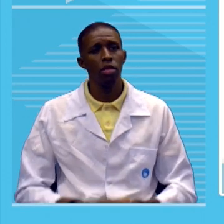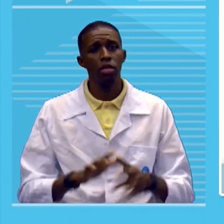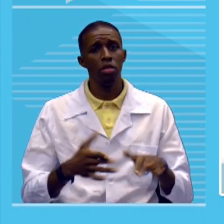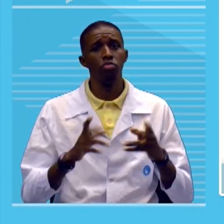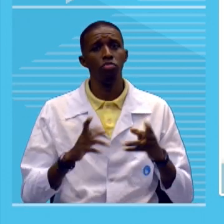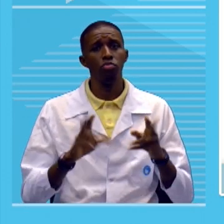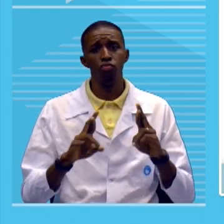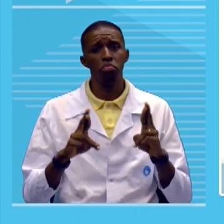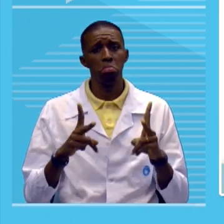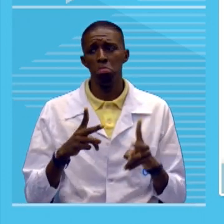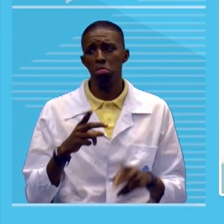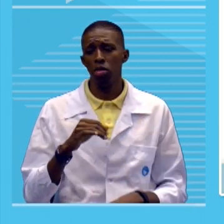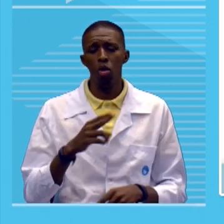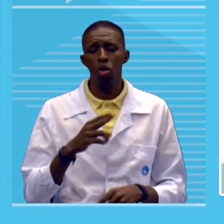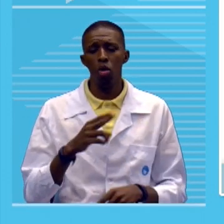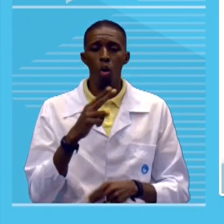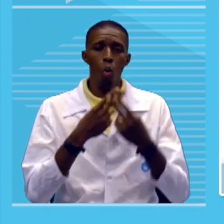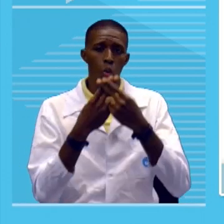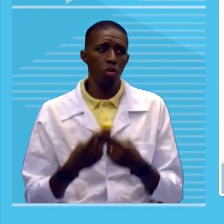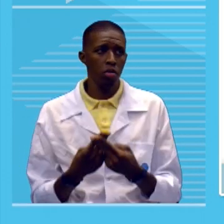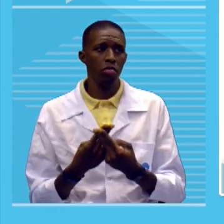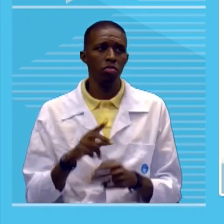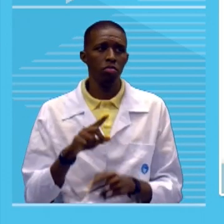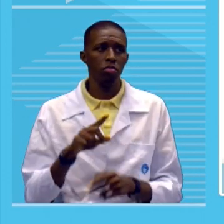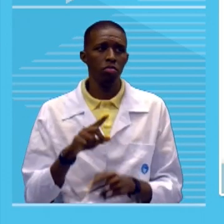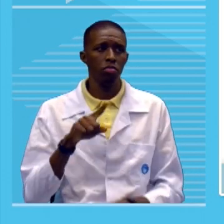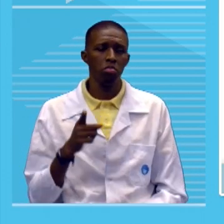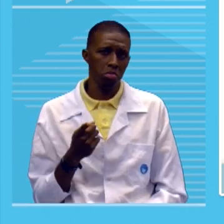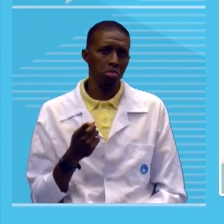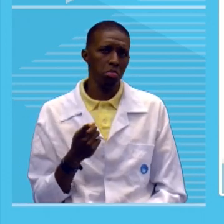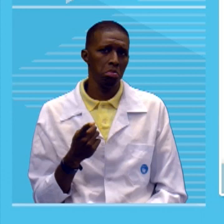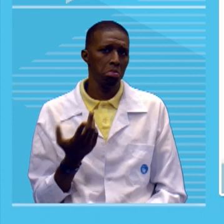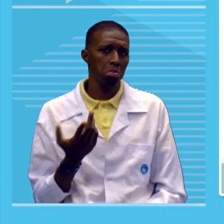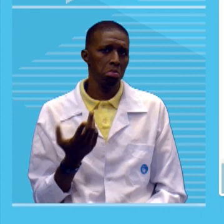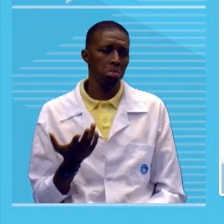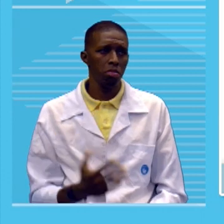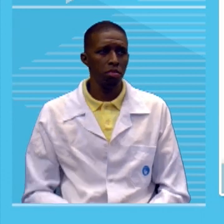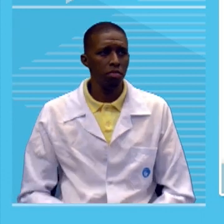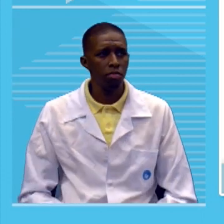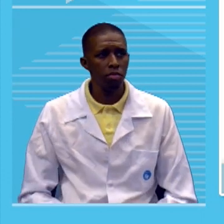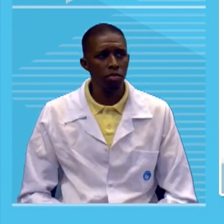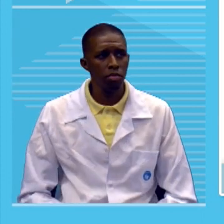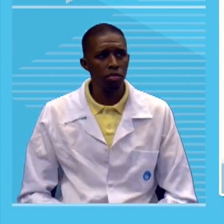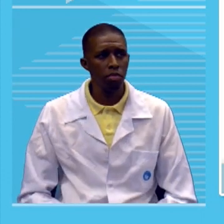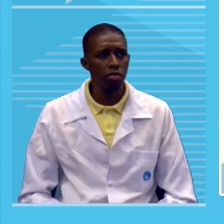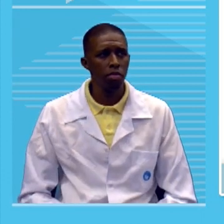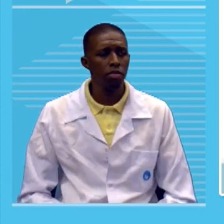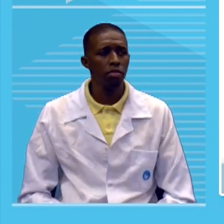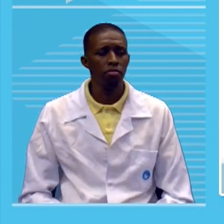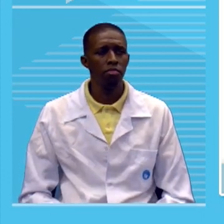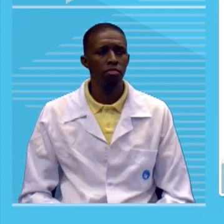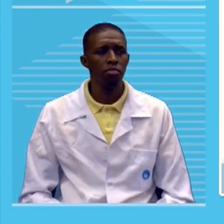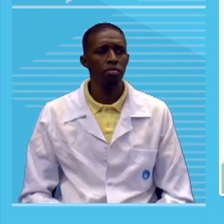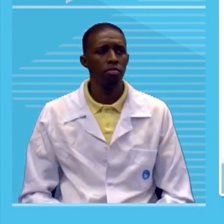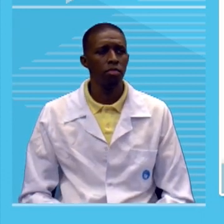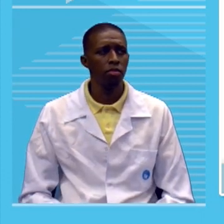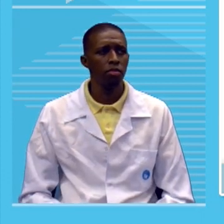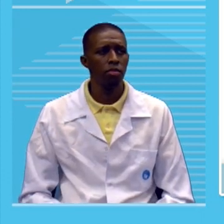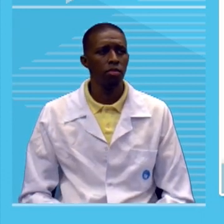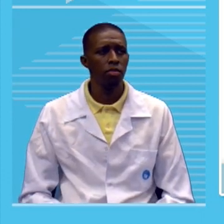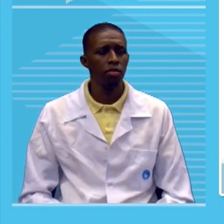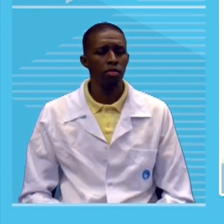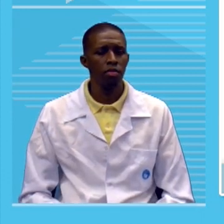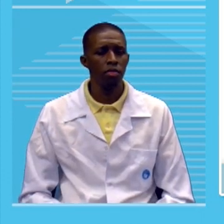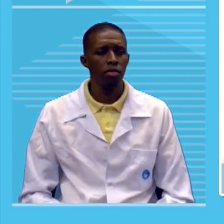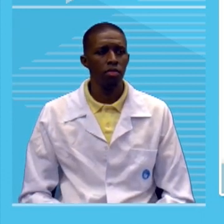de sentido. A mulher nervosa saiu da reunião. Eu quero só